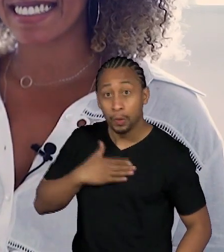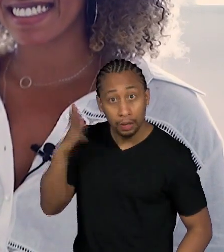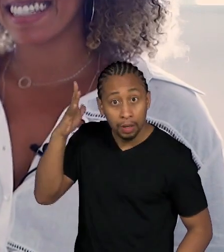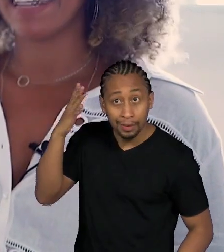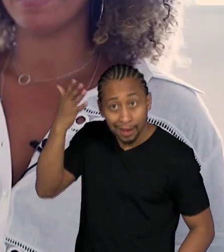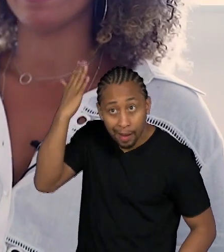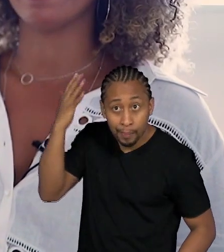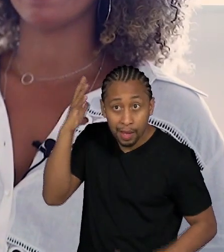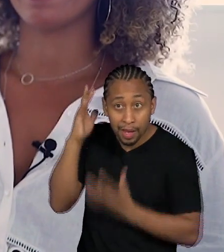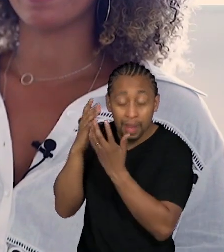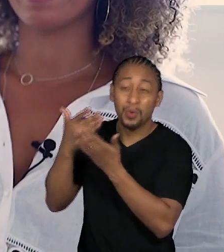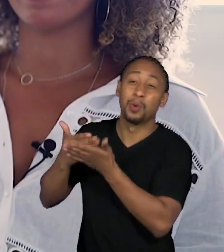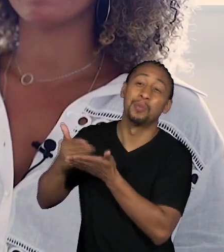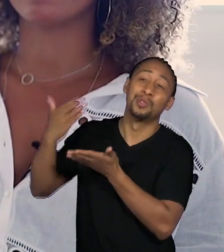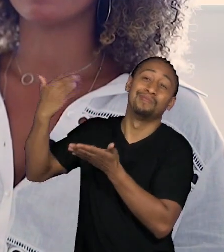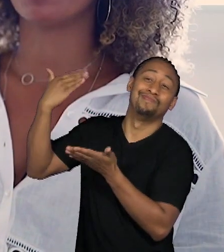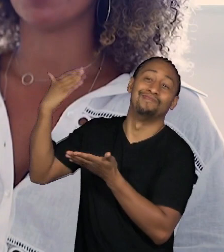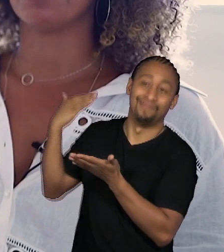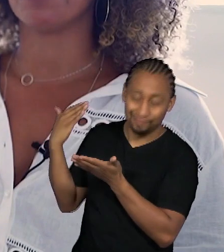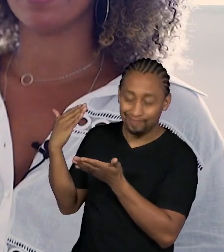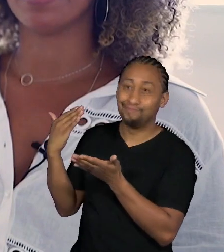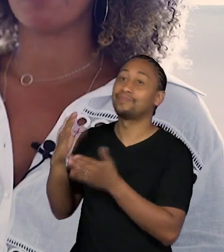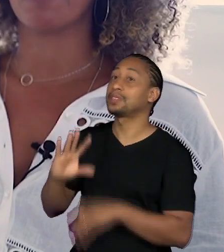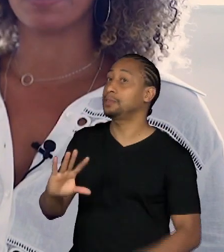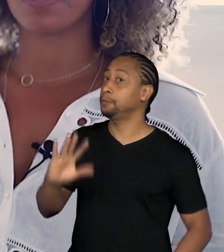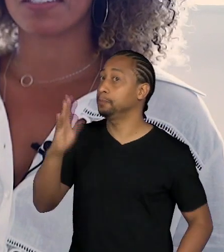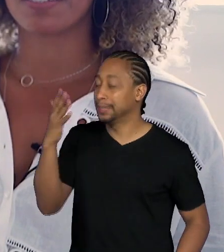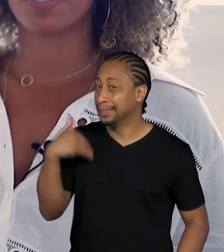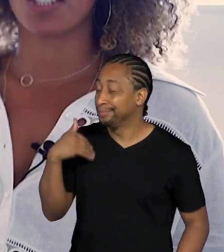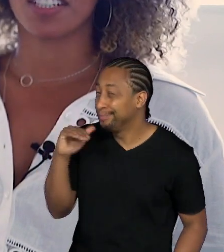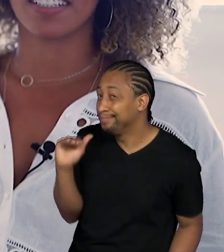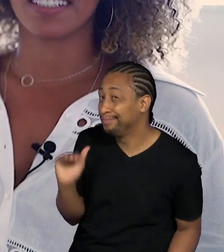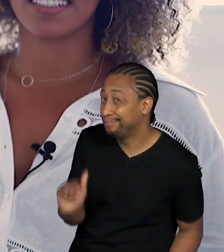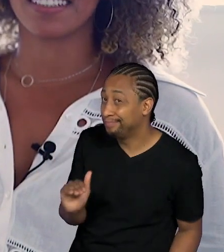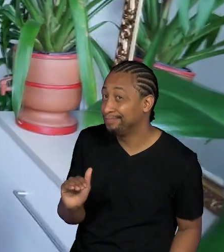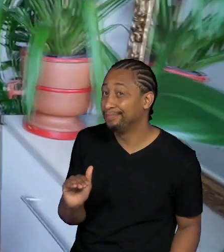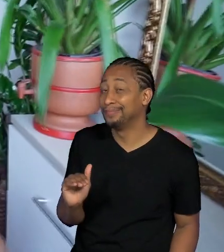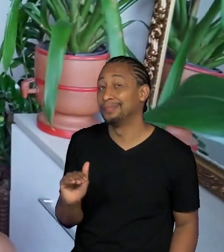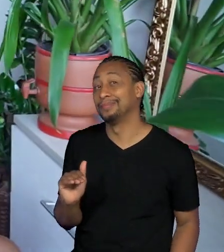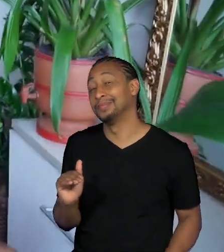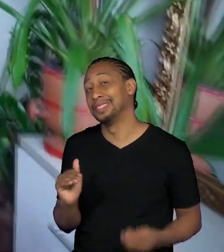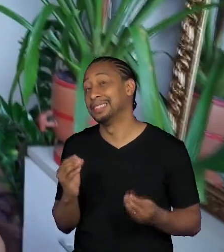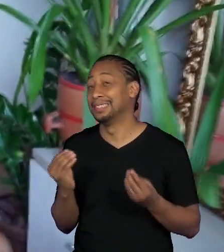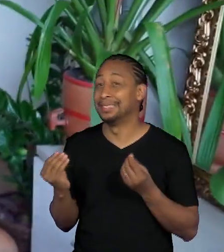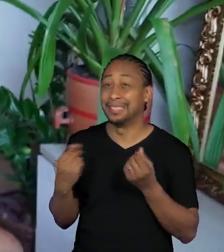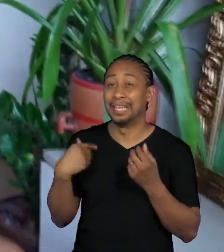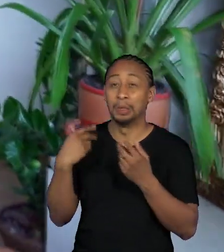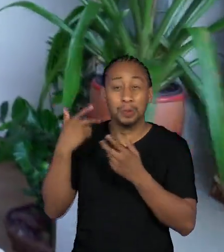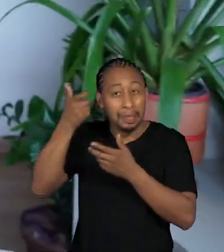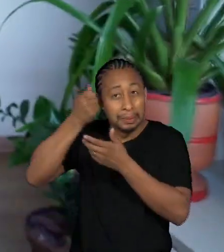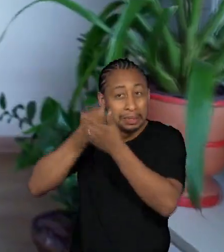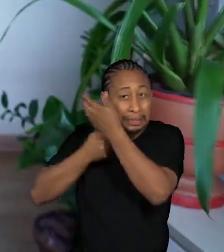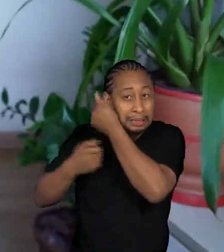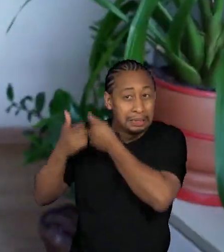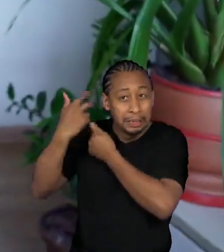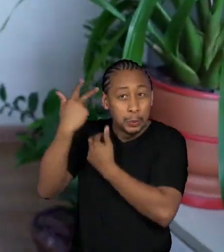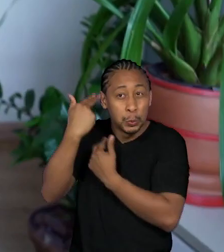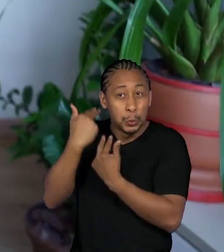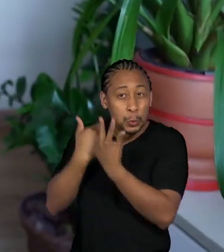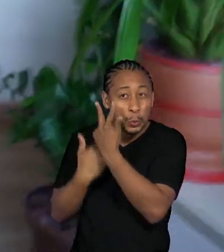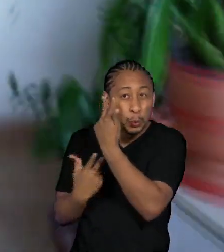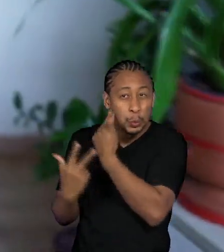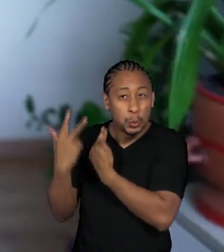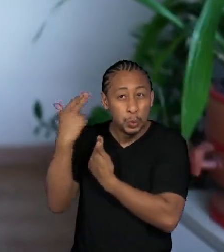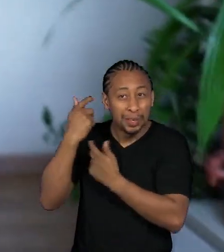atrás. Tive momentos de de alisamento e foi